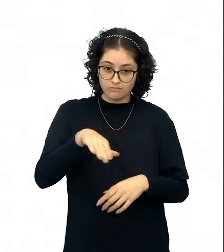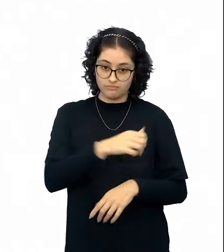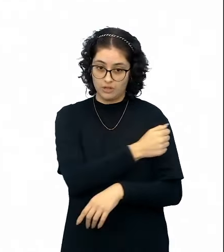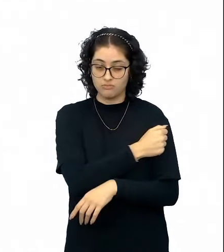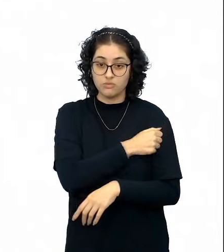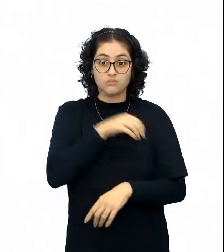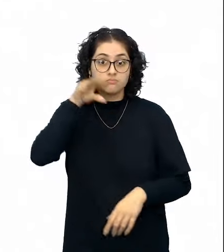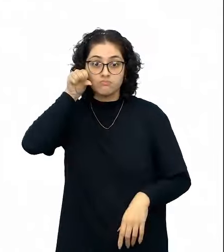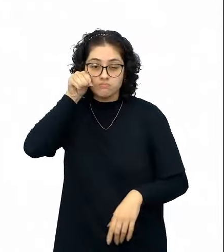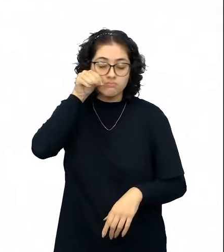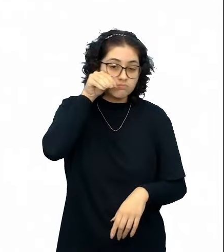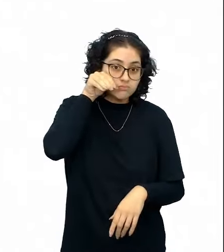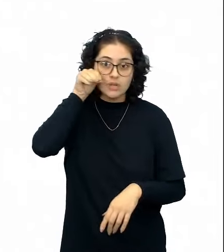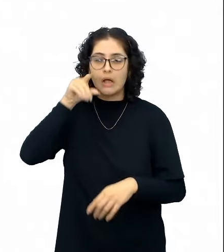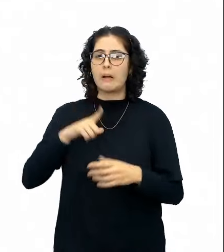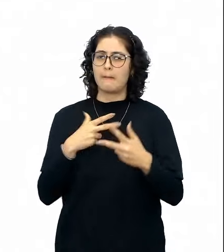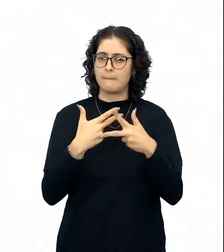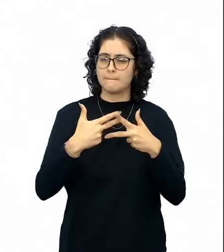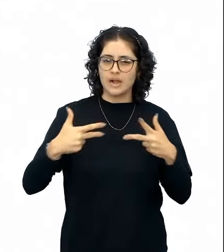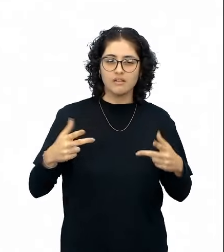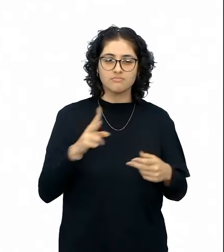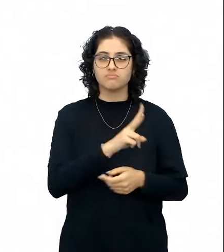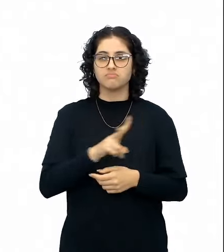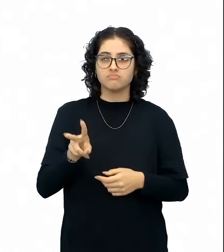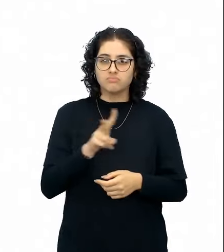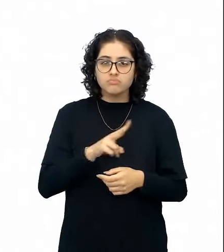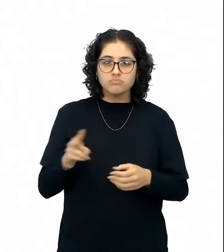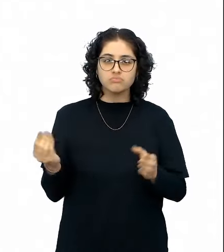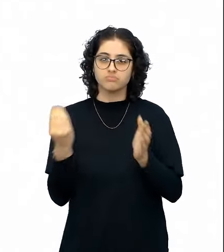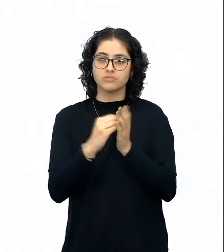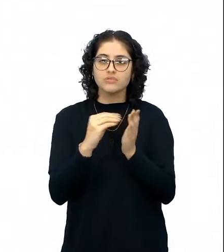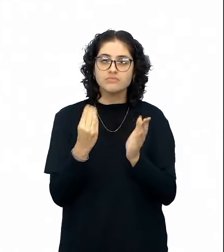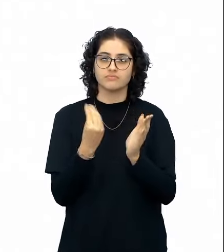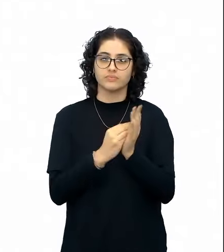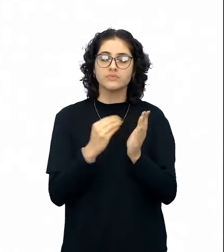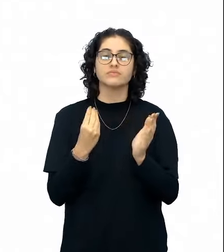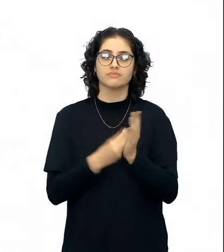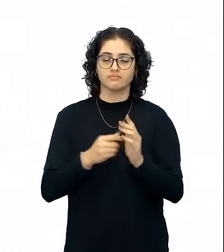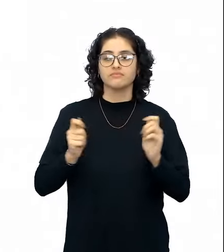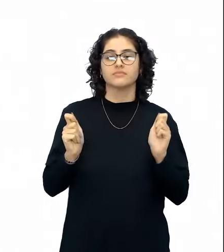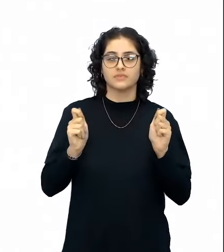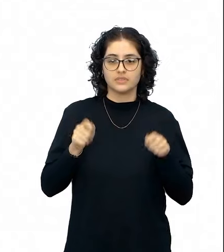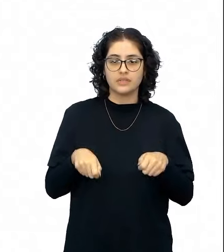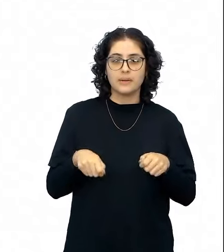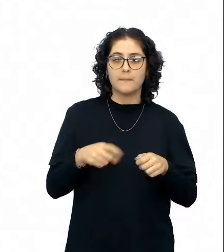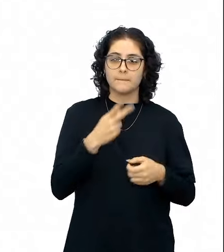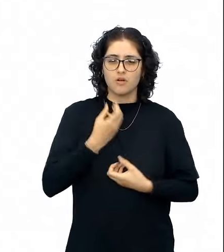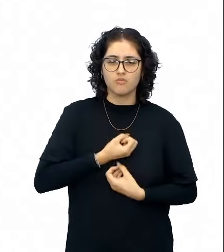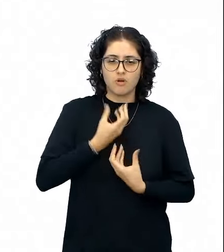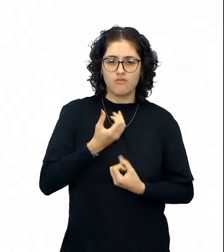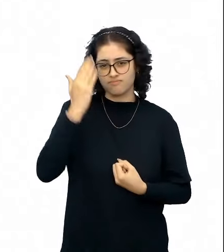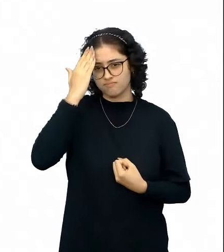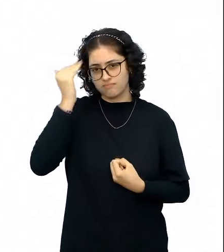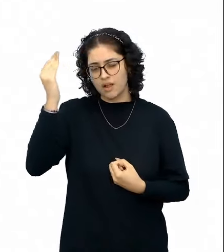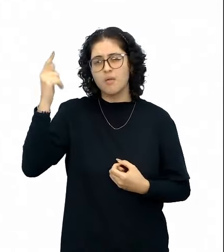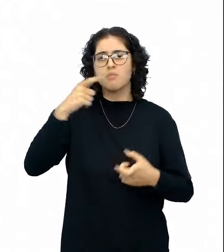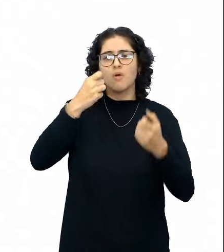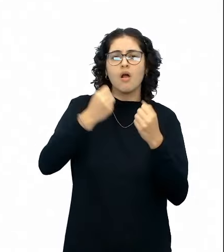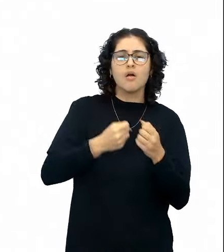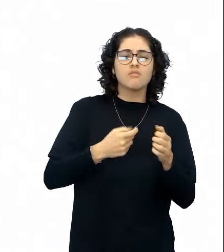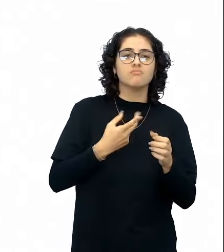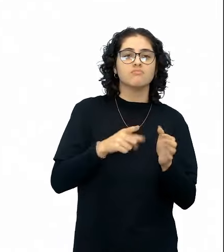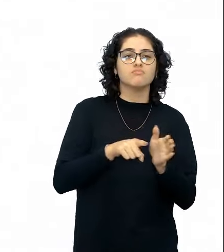monte, ou melhor, vários nomes de poetas famosos. Olha, pessoal, vocês podem procurar esses livros,